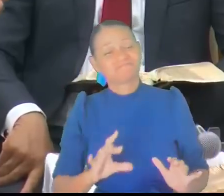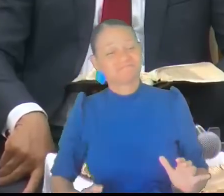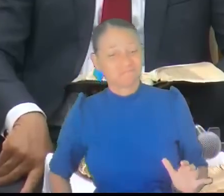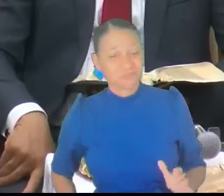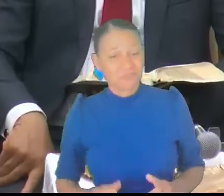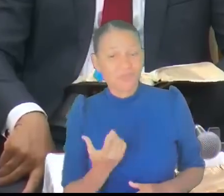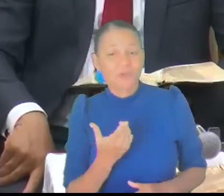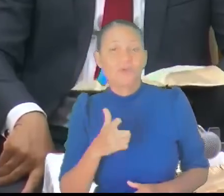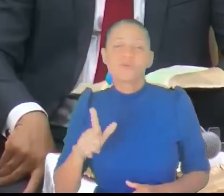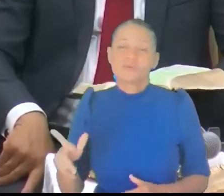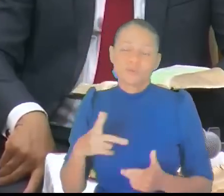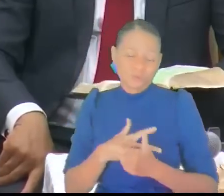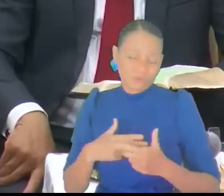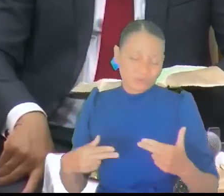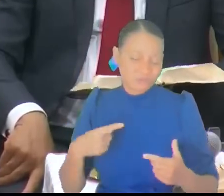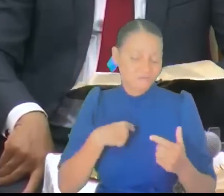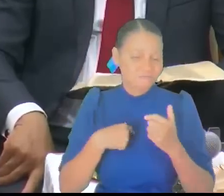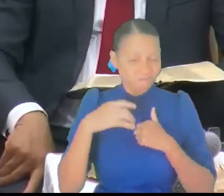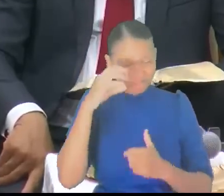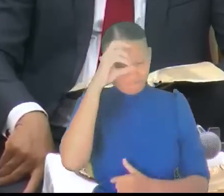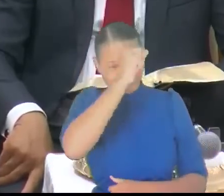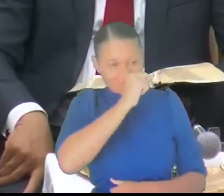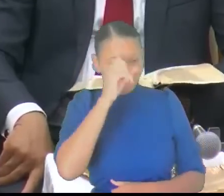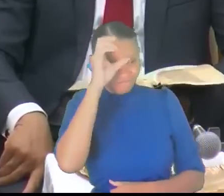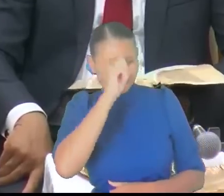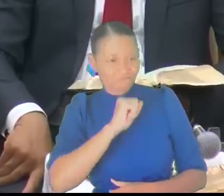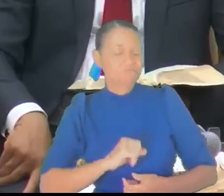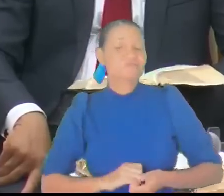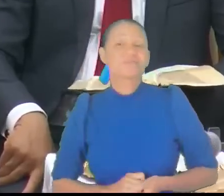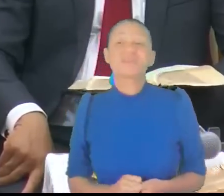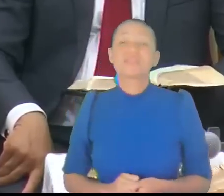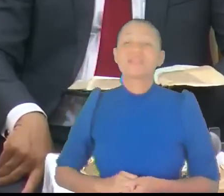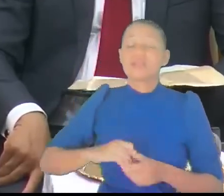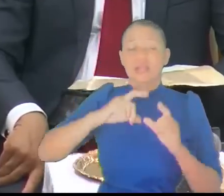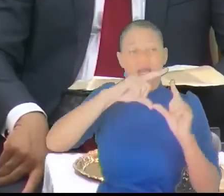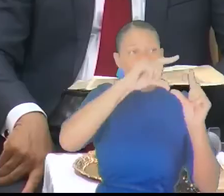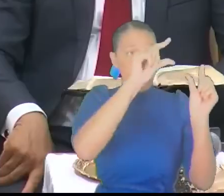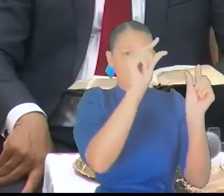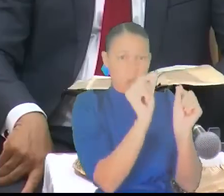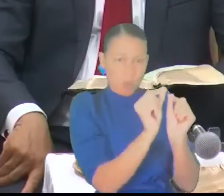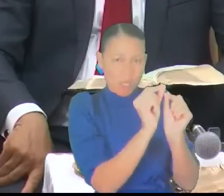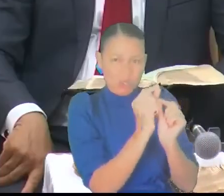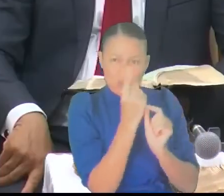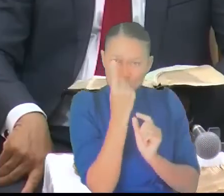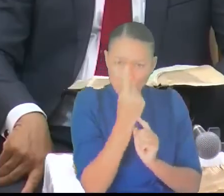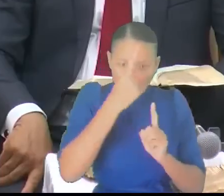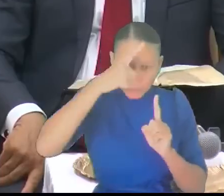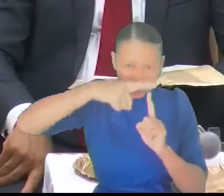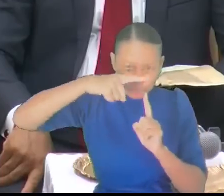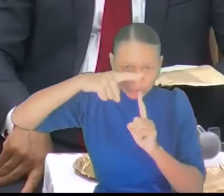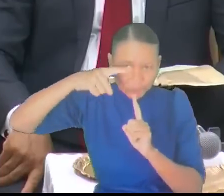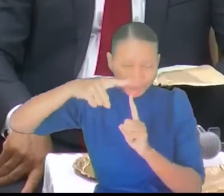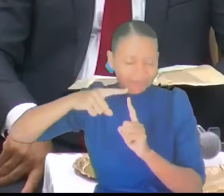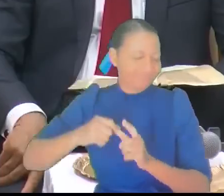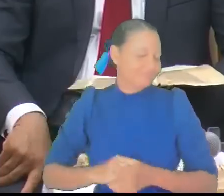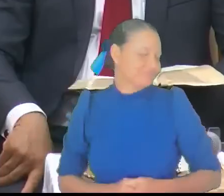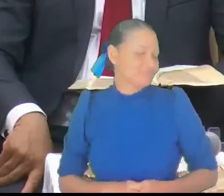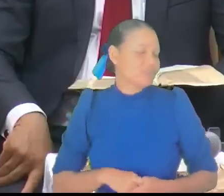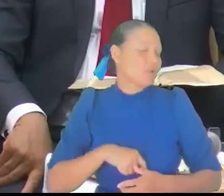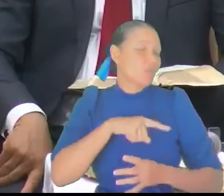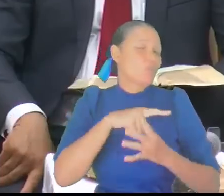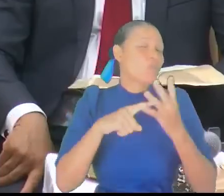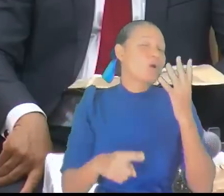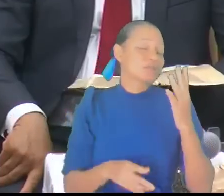Outra coisa que eu aprendo é que a lua, ela não tem uma fase só. A lua tem quantas fases?